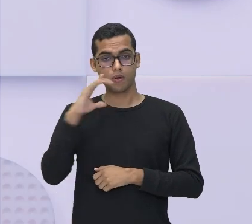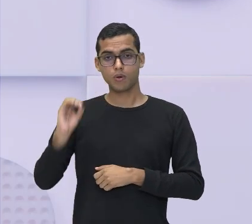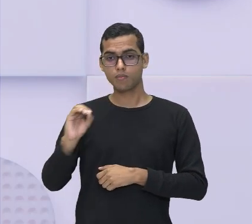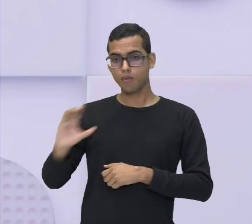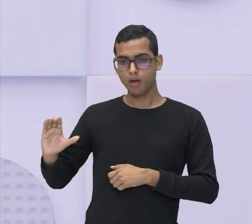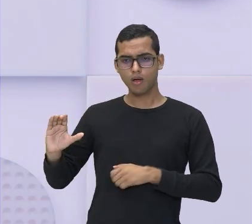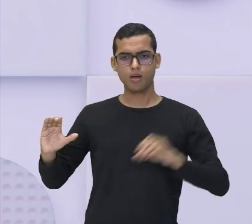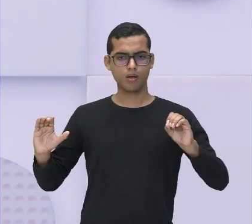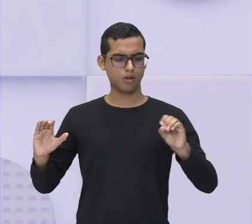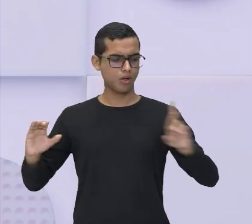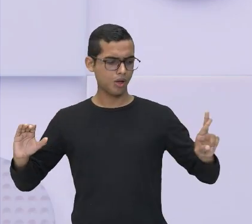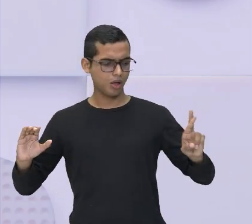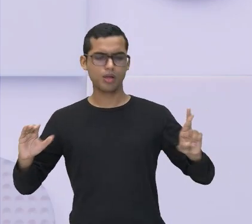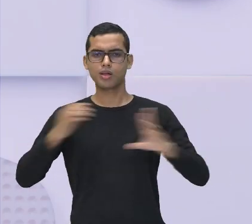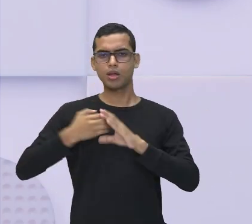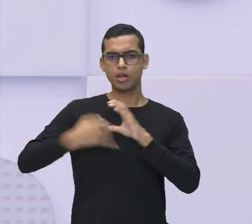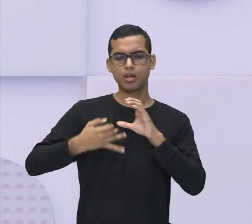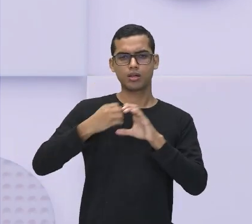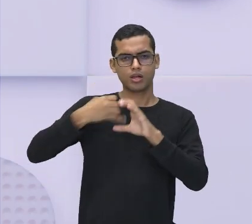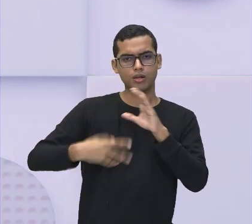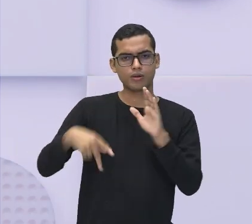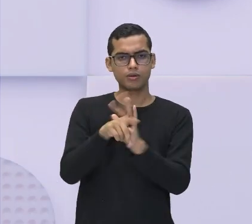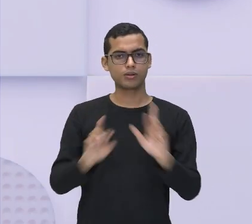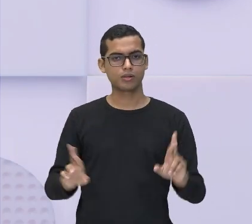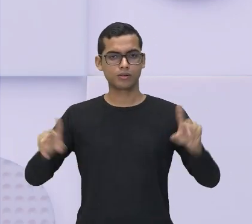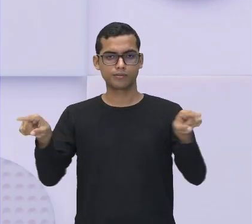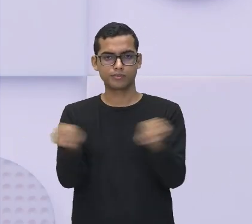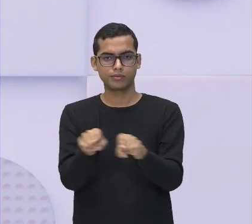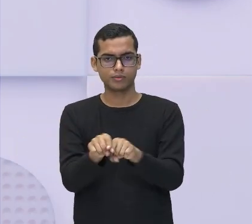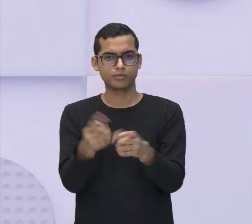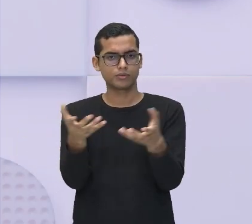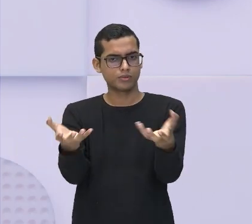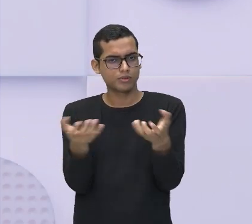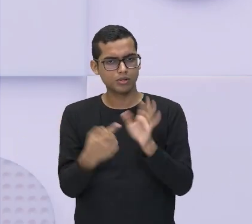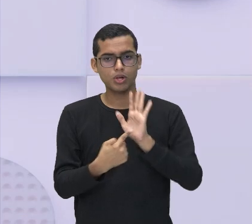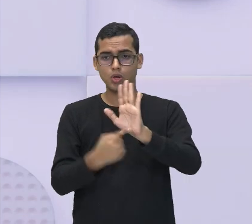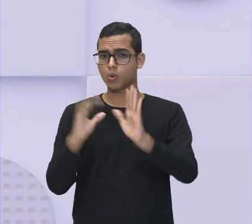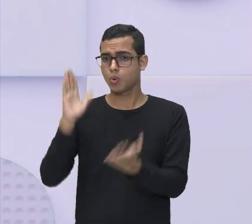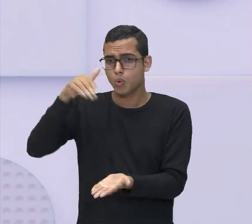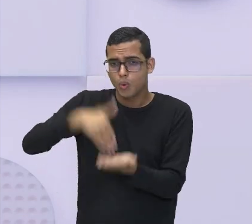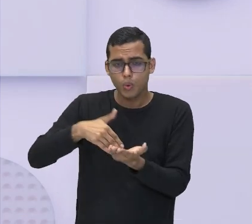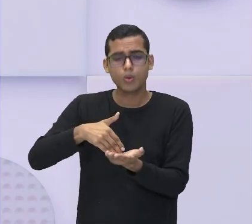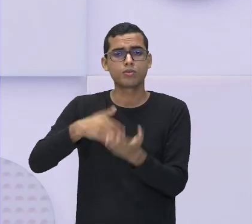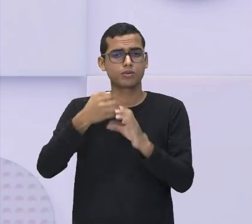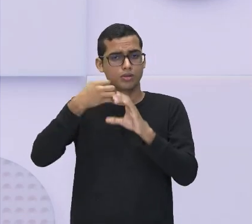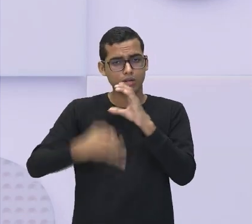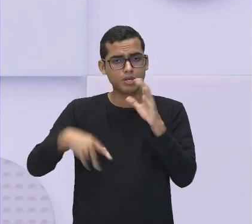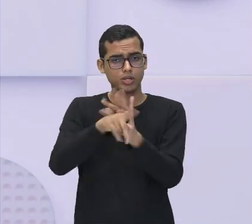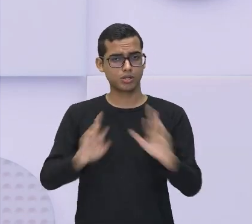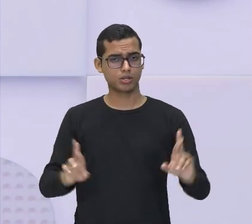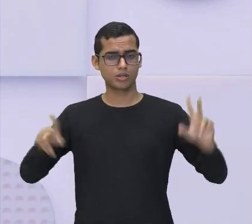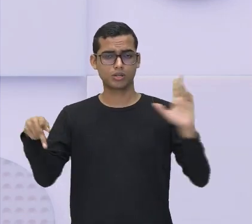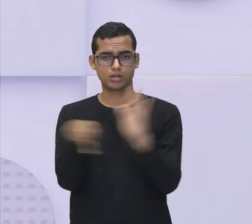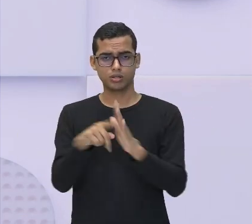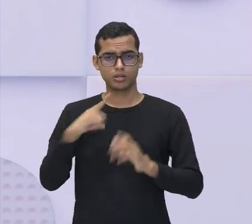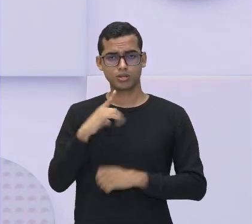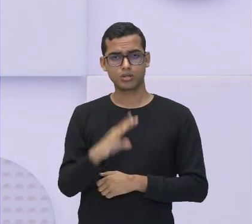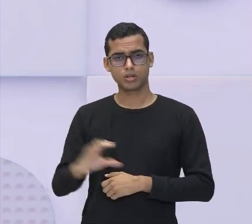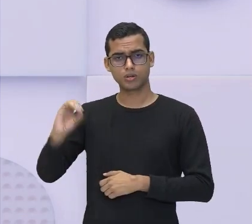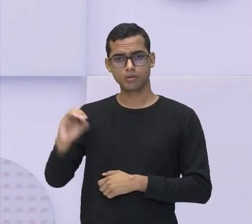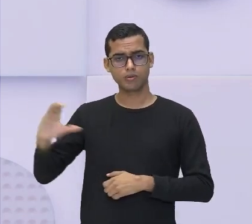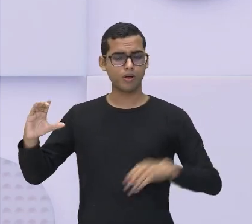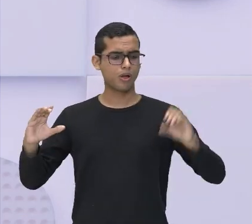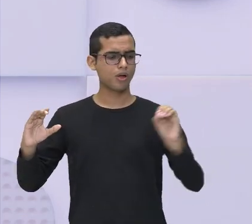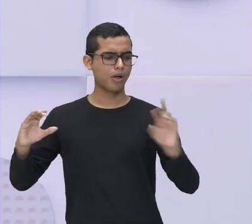e orientais, né? E aqui eu quero colocar só como uma última diferenciação em relação às religiões ocidentais